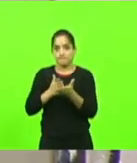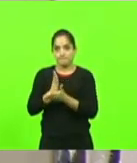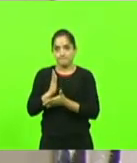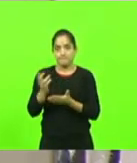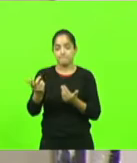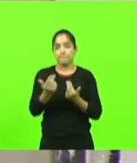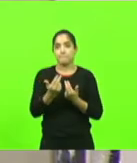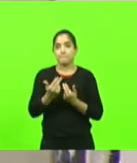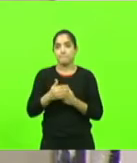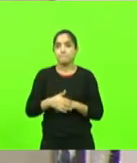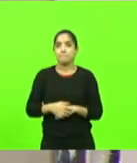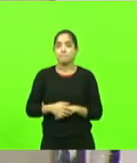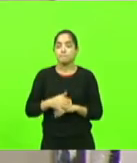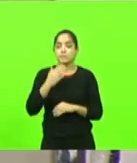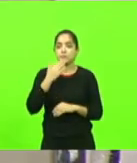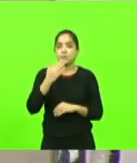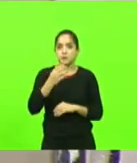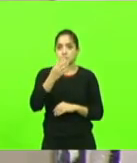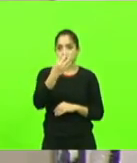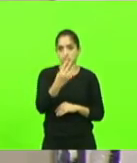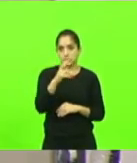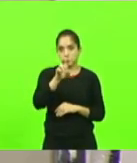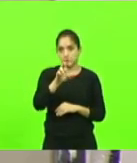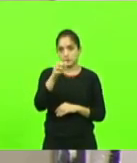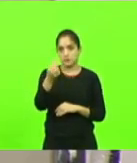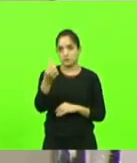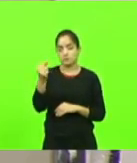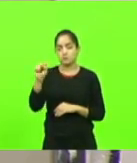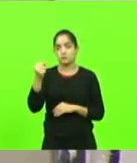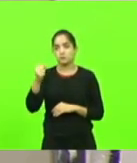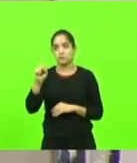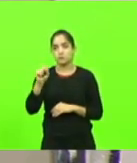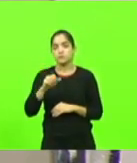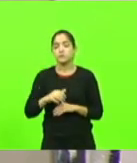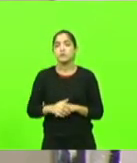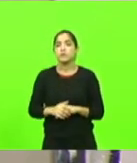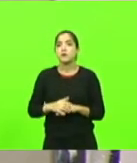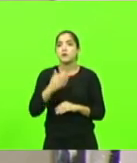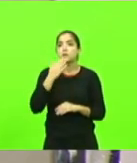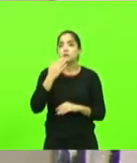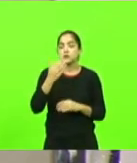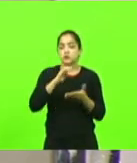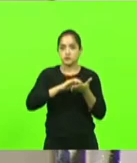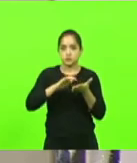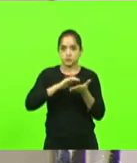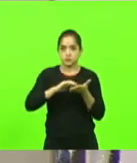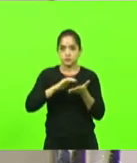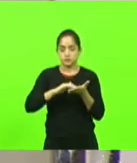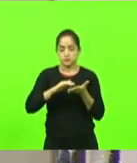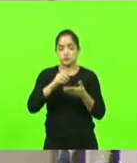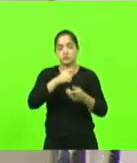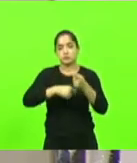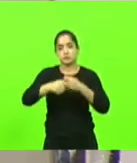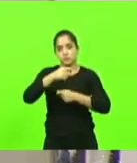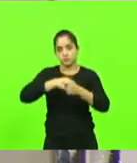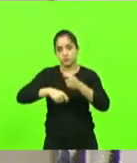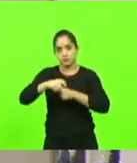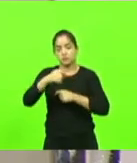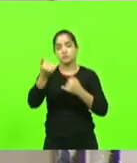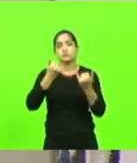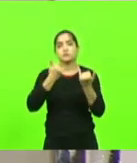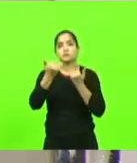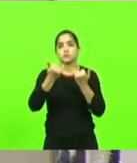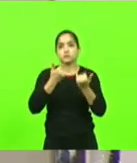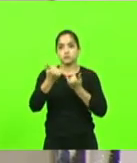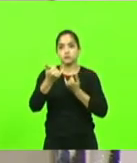Aprovado por unanimidade. Pedido de informação 568, autor deputado João Amin, solicitando ao secretário de Estado da Administração informações